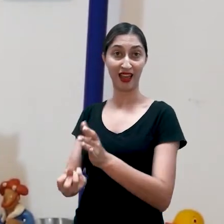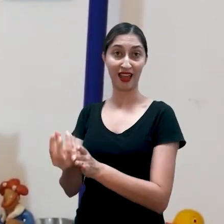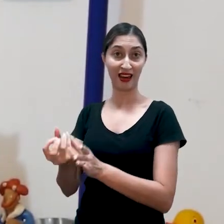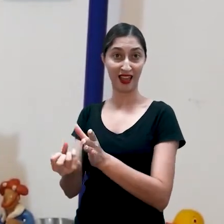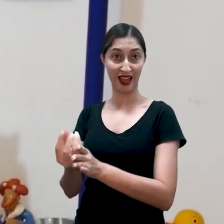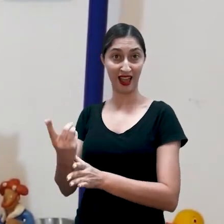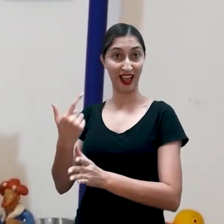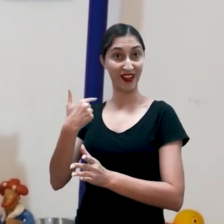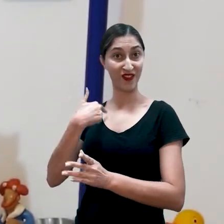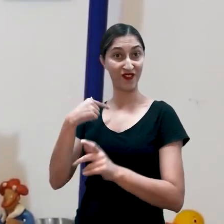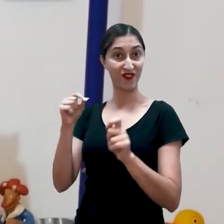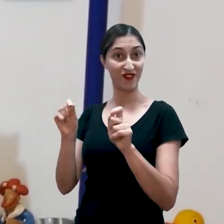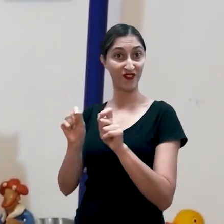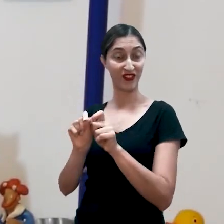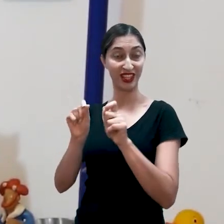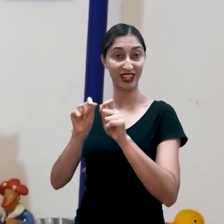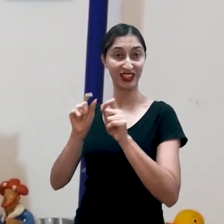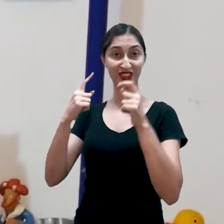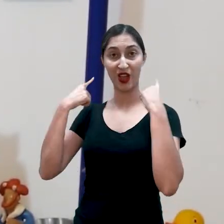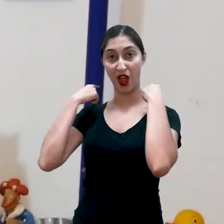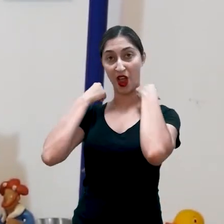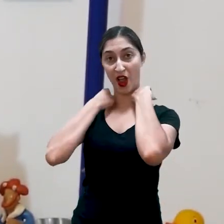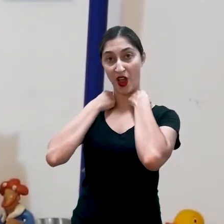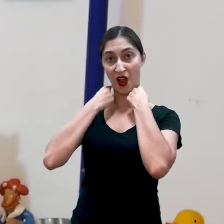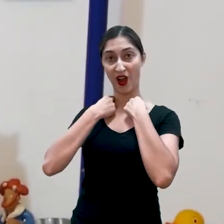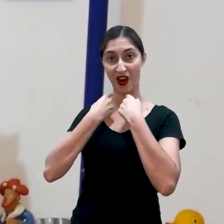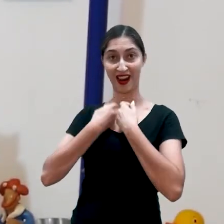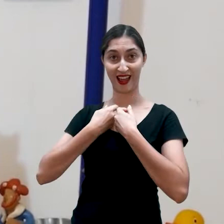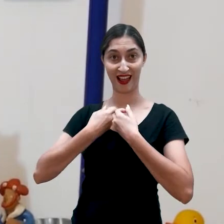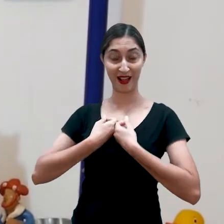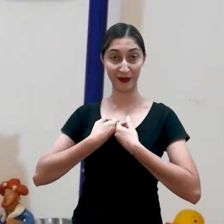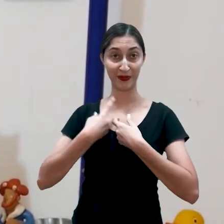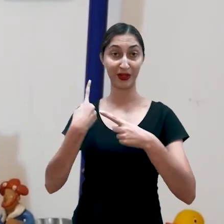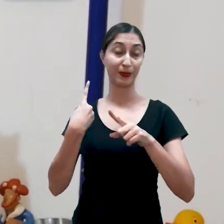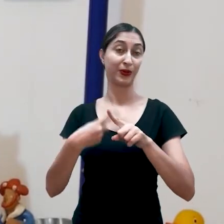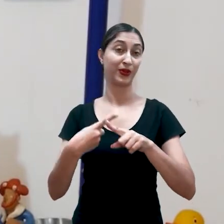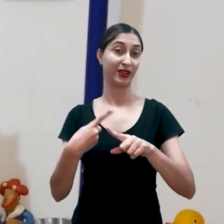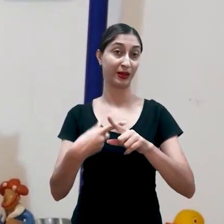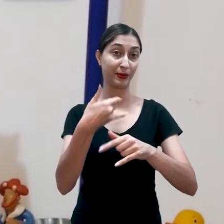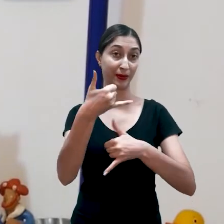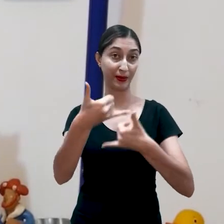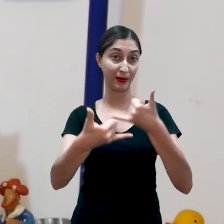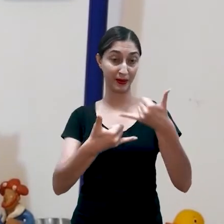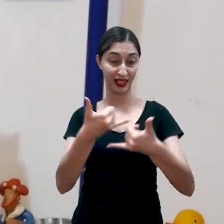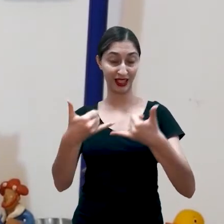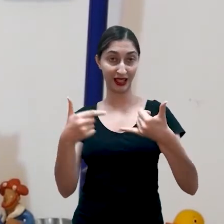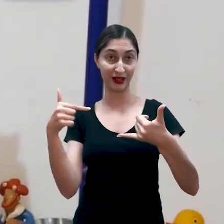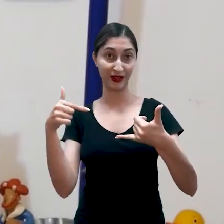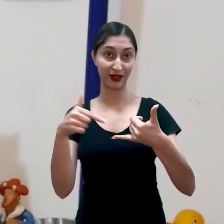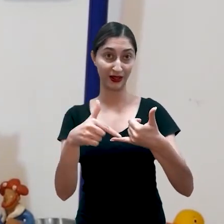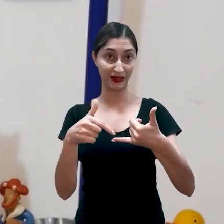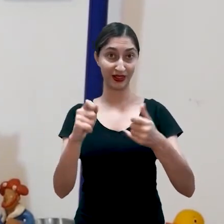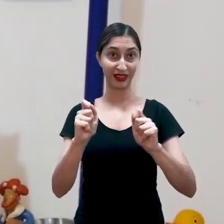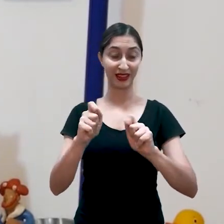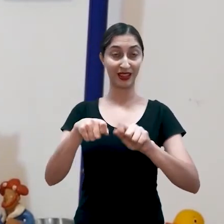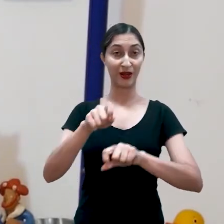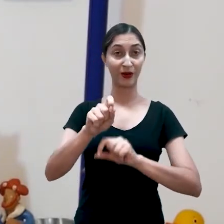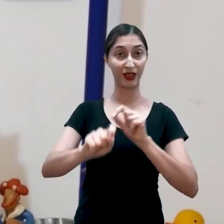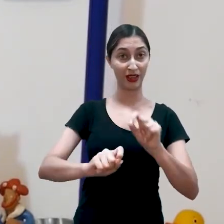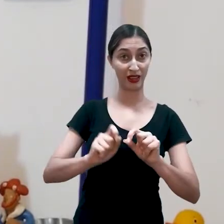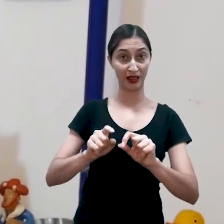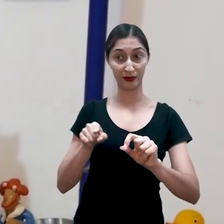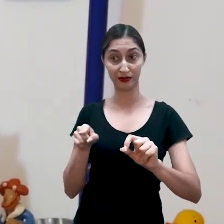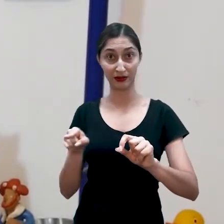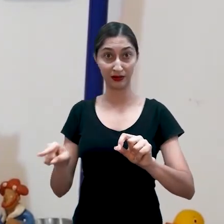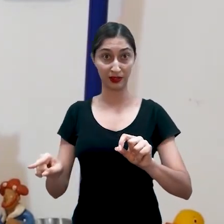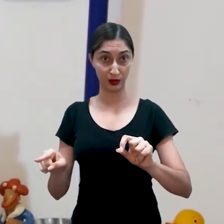E aí eu fiz um colar cheio de bolinhas, porque o brinquedo, ele traz essa coisa do uma coisa